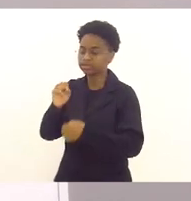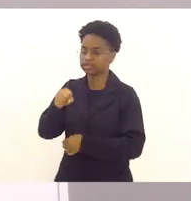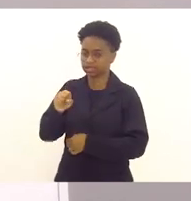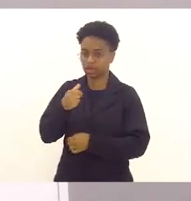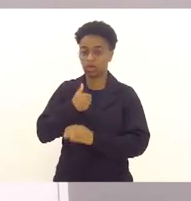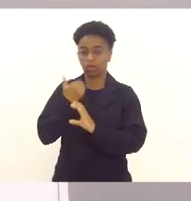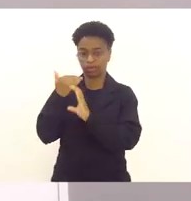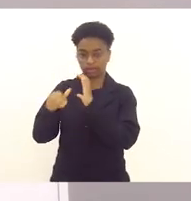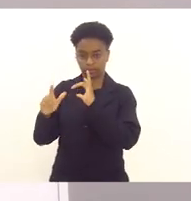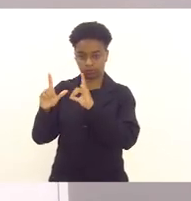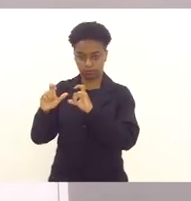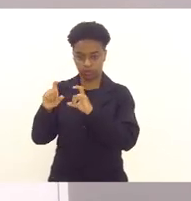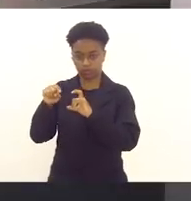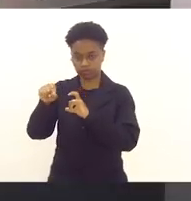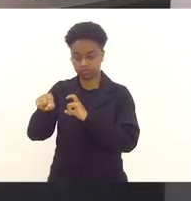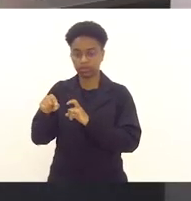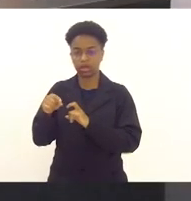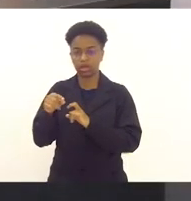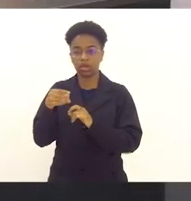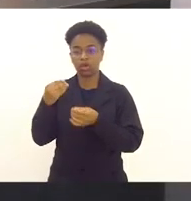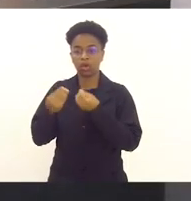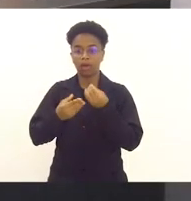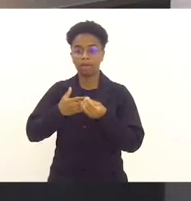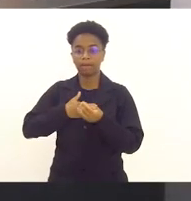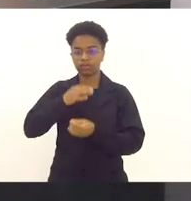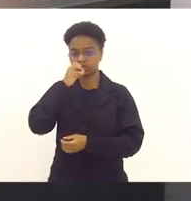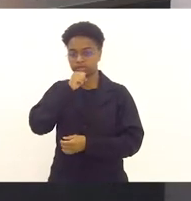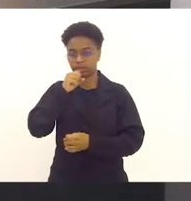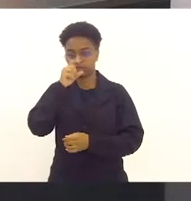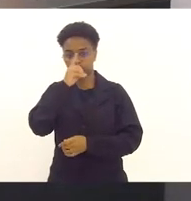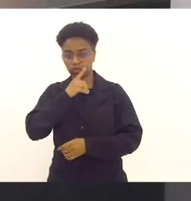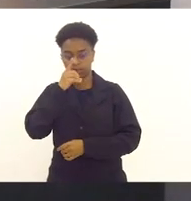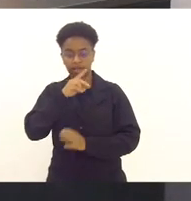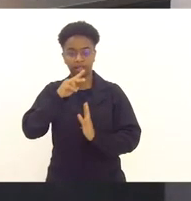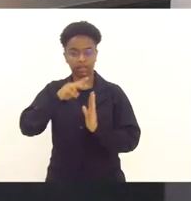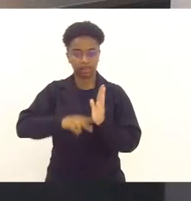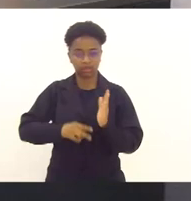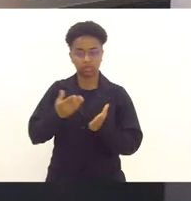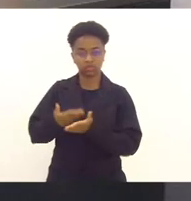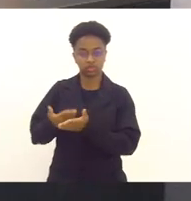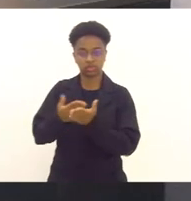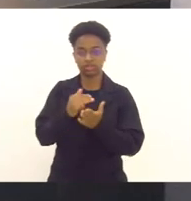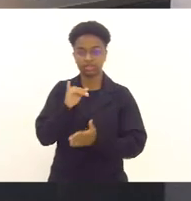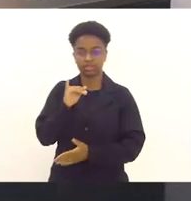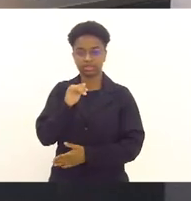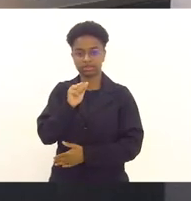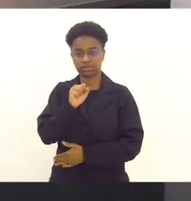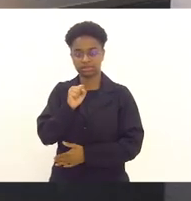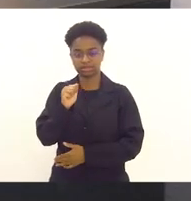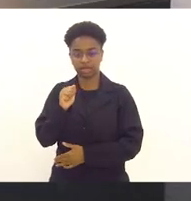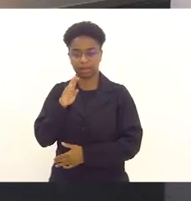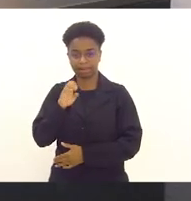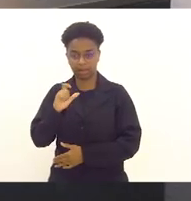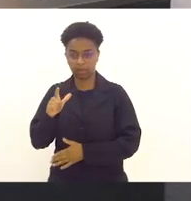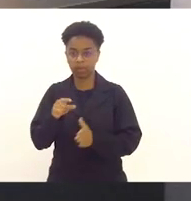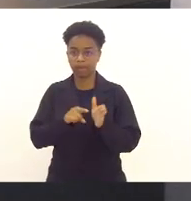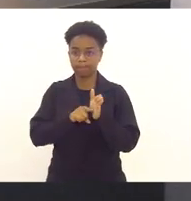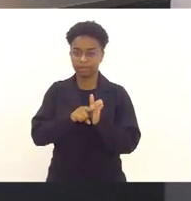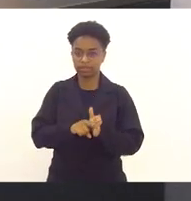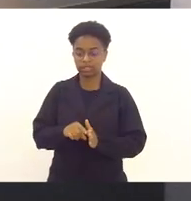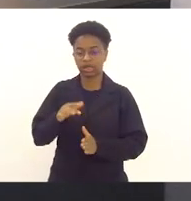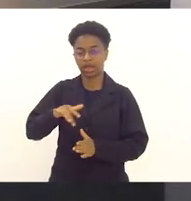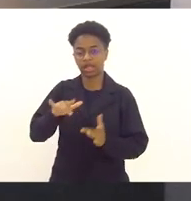uma foto para senhora do meu final de semana lendo o estudo da Isabel que é pesquisadora da rede da Maré